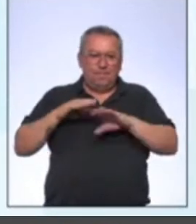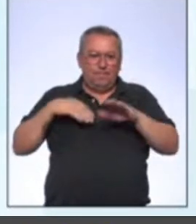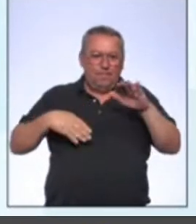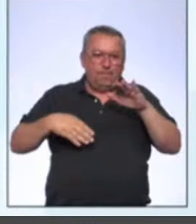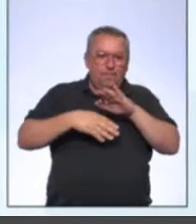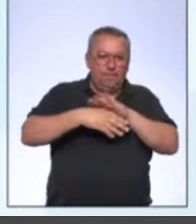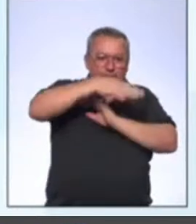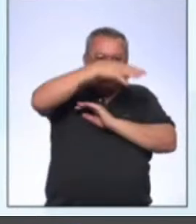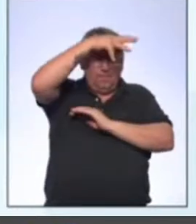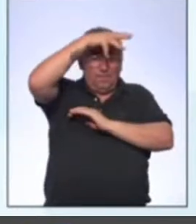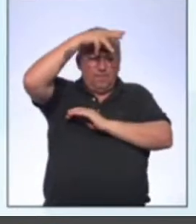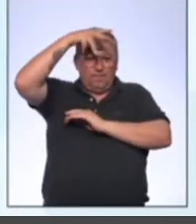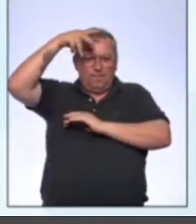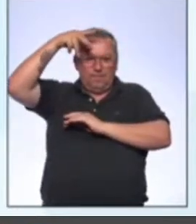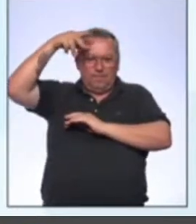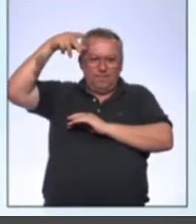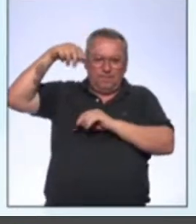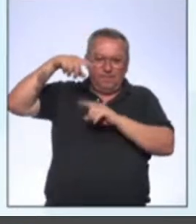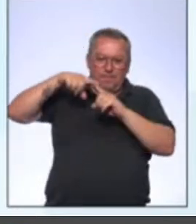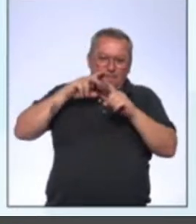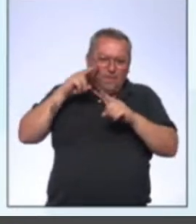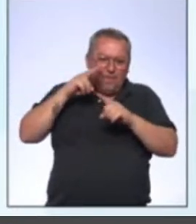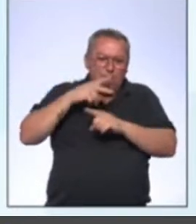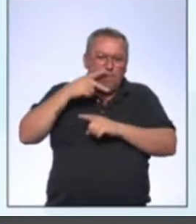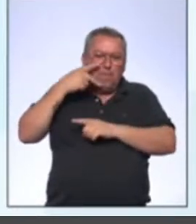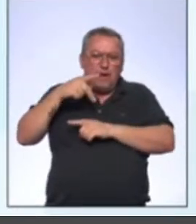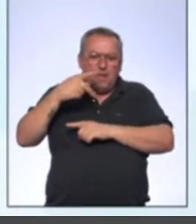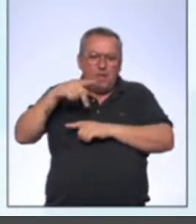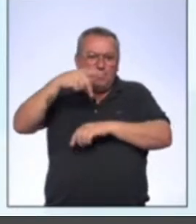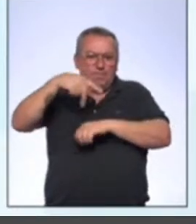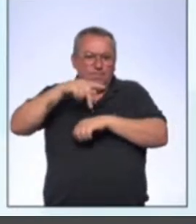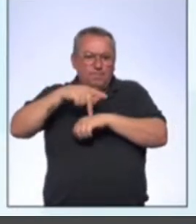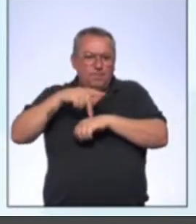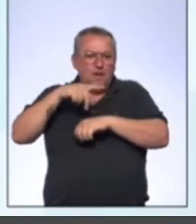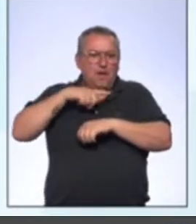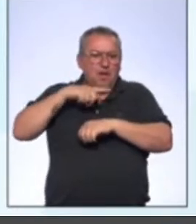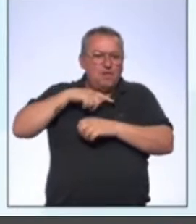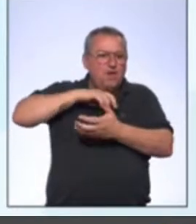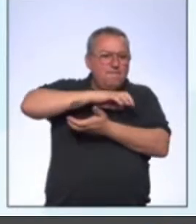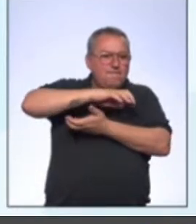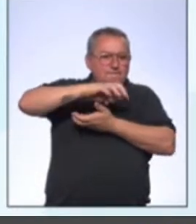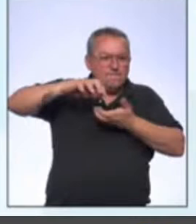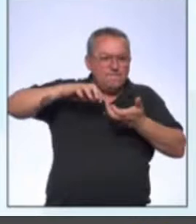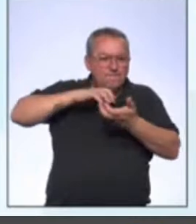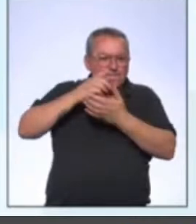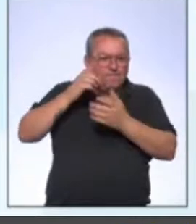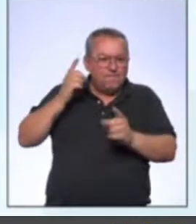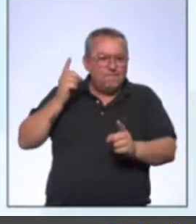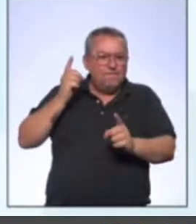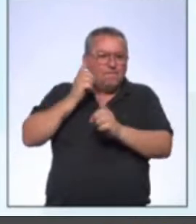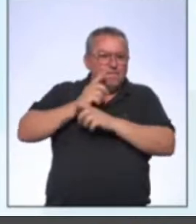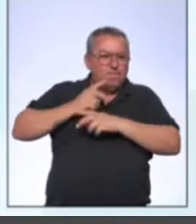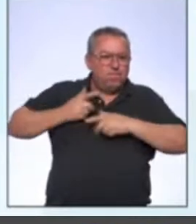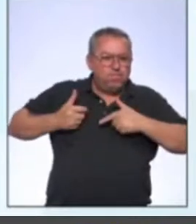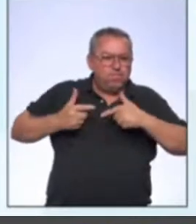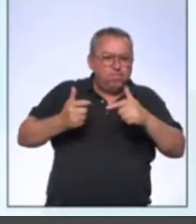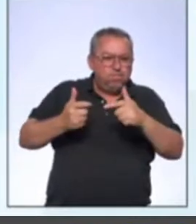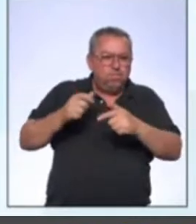Mato Grosso, dei em terras paraguaias. Lá tinha revolução, enfrentei fortes